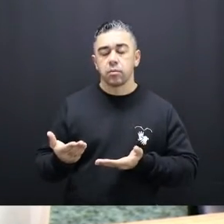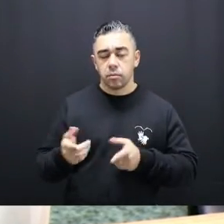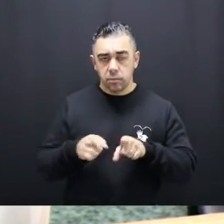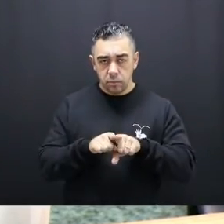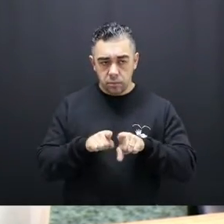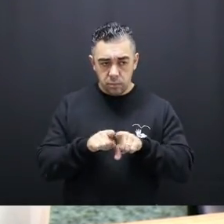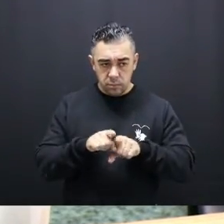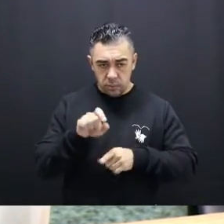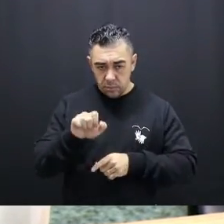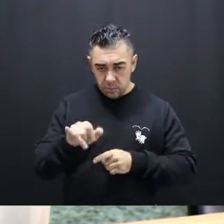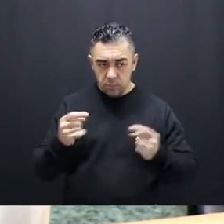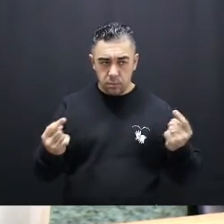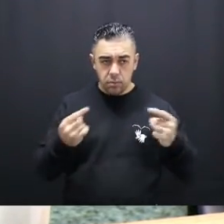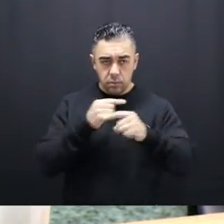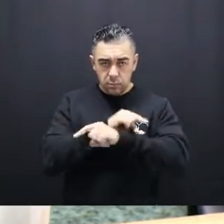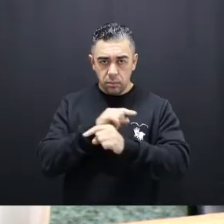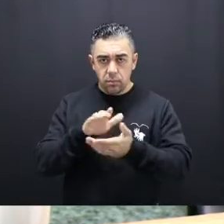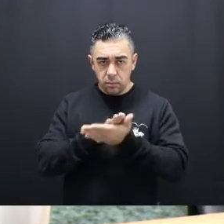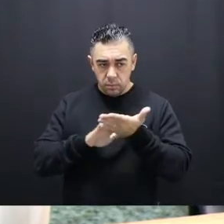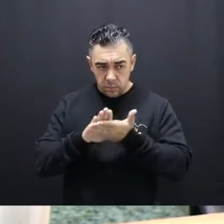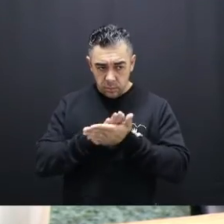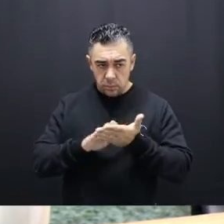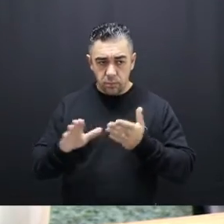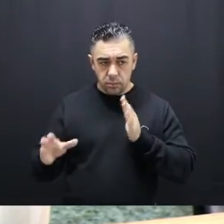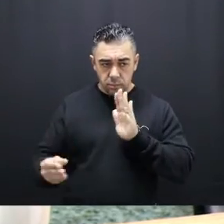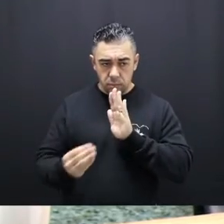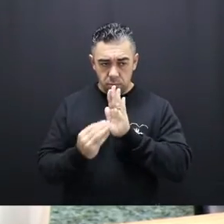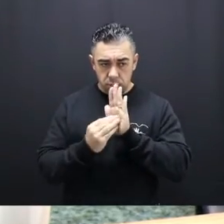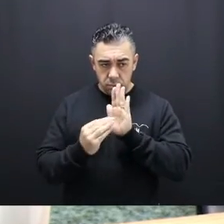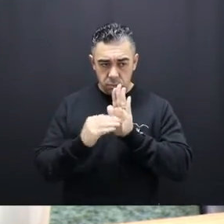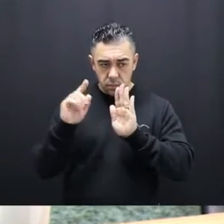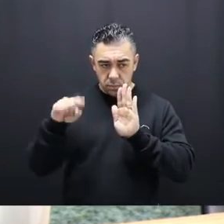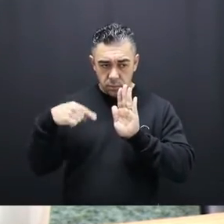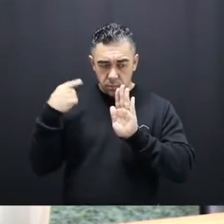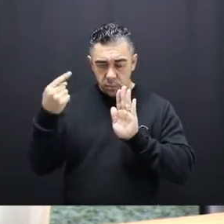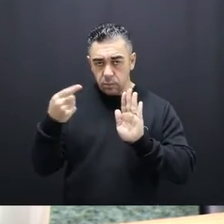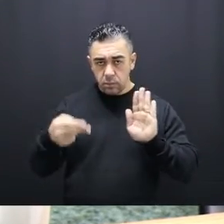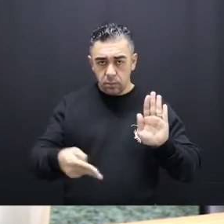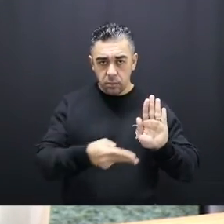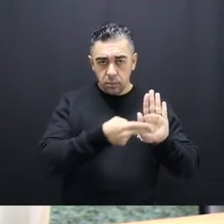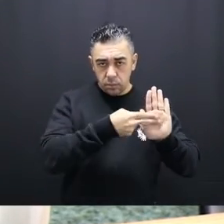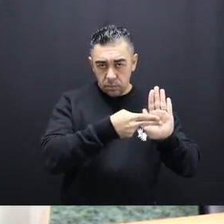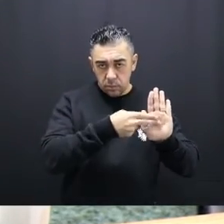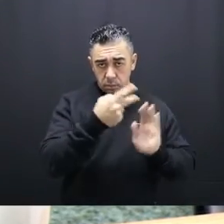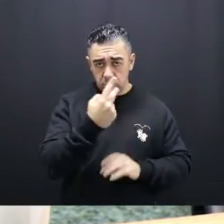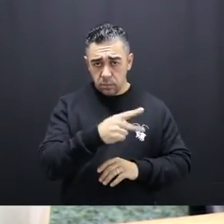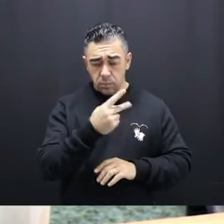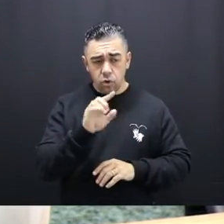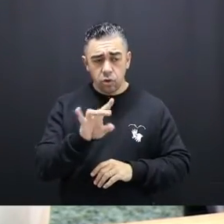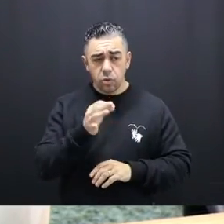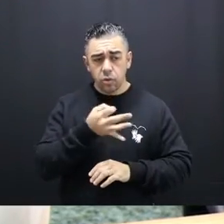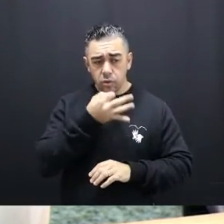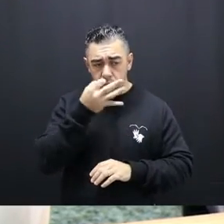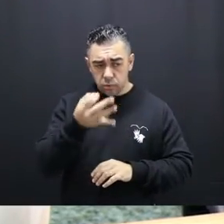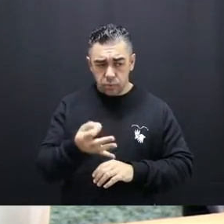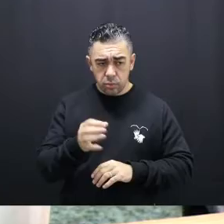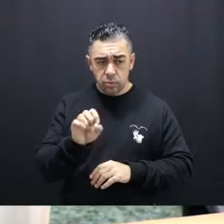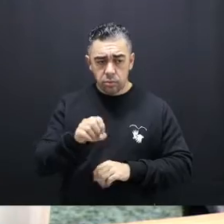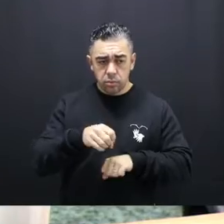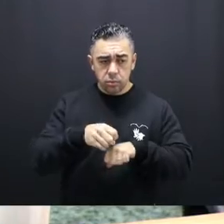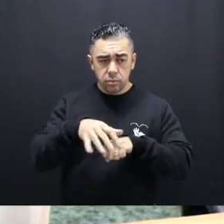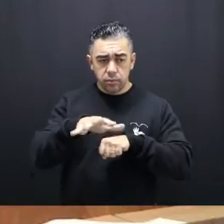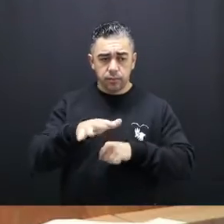ter oposição né daí ele sabe incluir na próxima sessão uma emenda de autoria é só uma sugestão que eu que eu